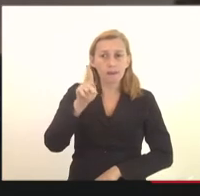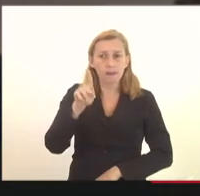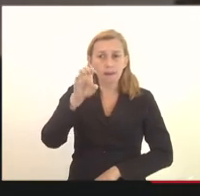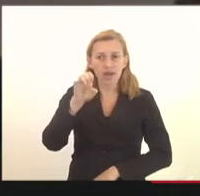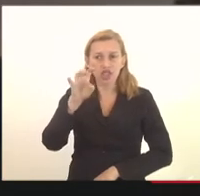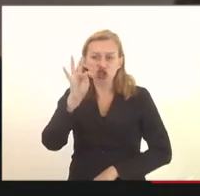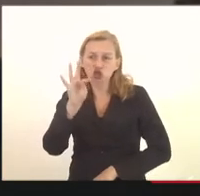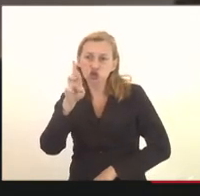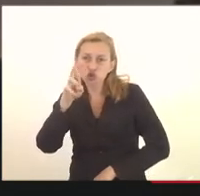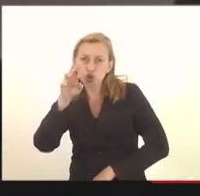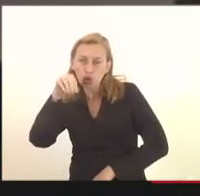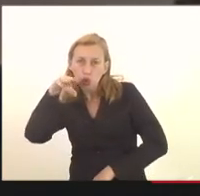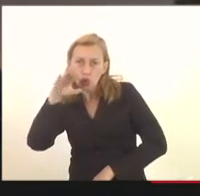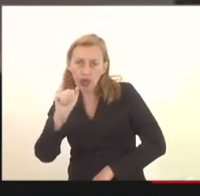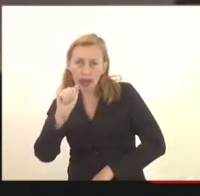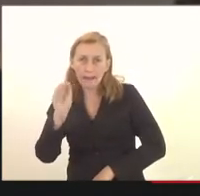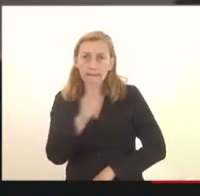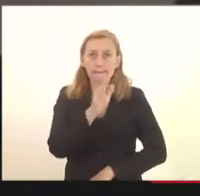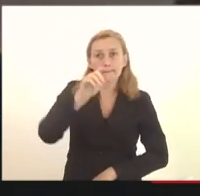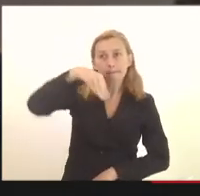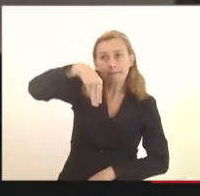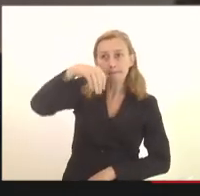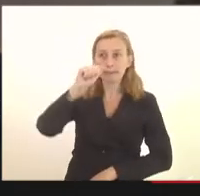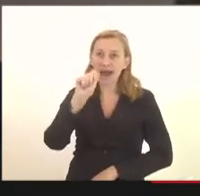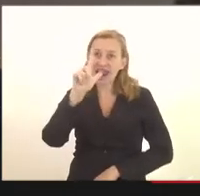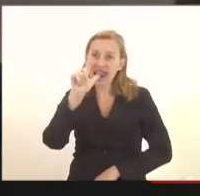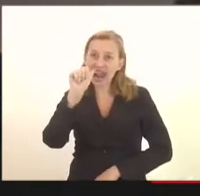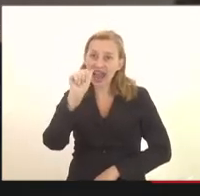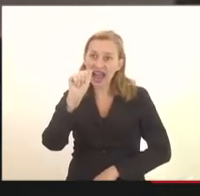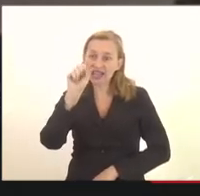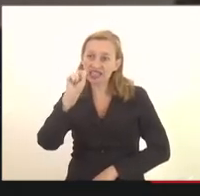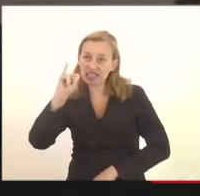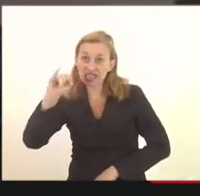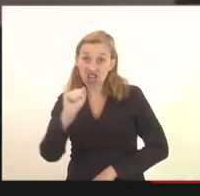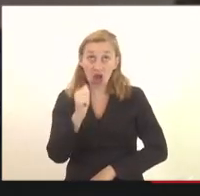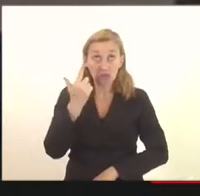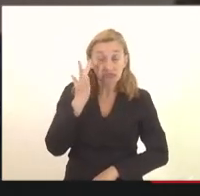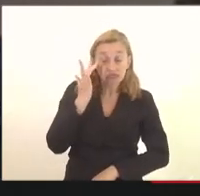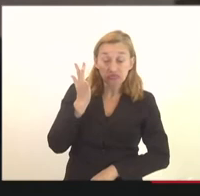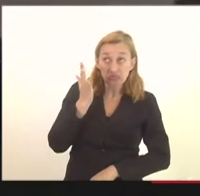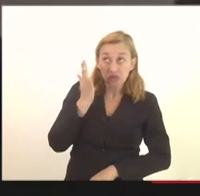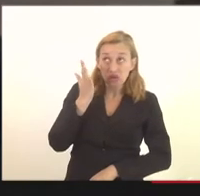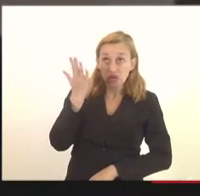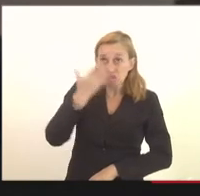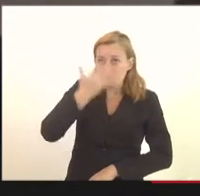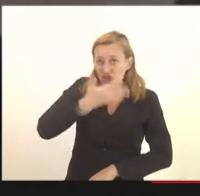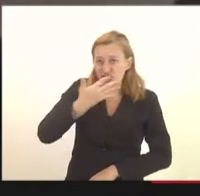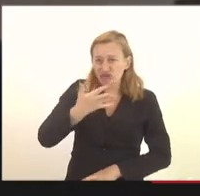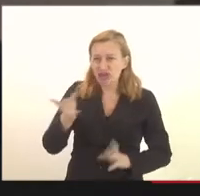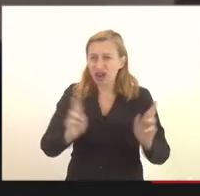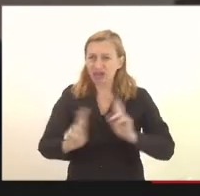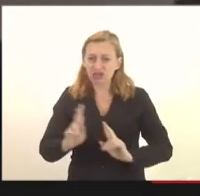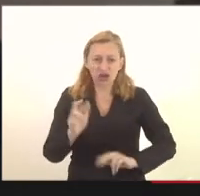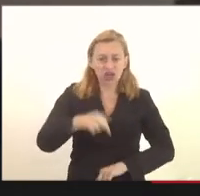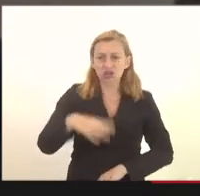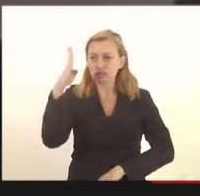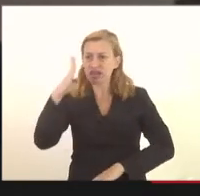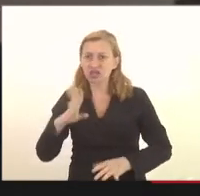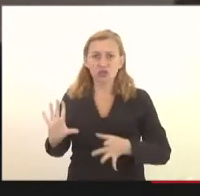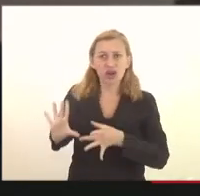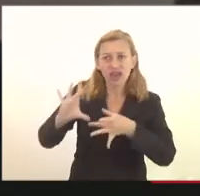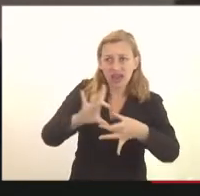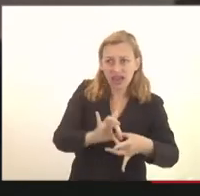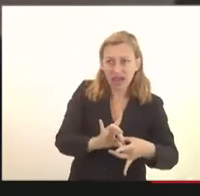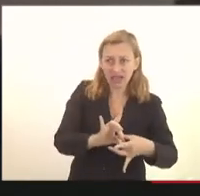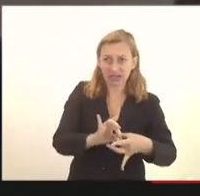Malásia. Eu não vejo contradição em relação, por exemplo, à nossa presença no Brasil, está ligada à produção